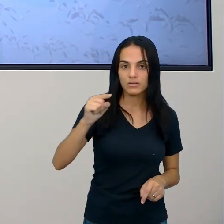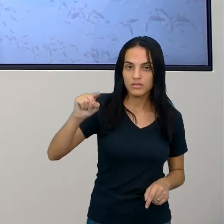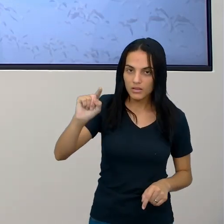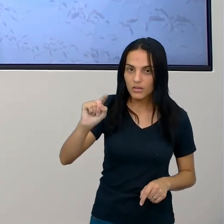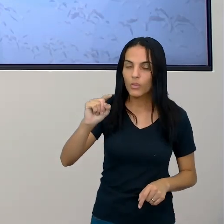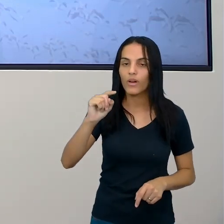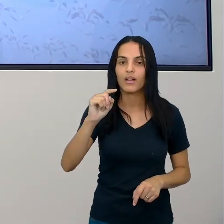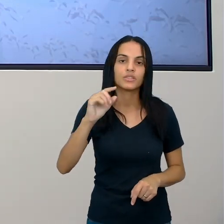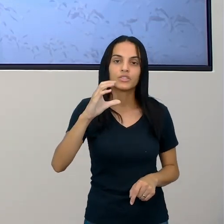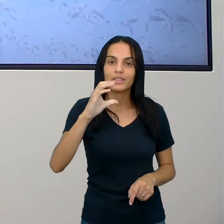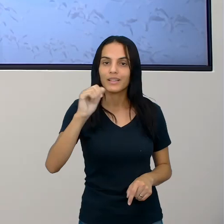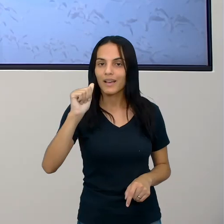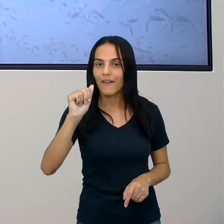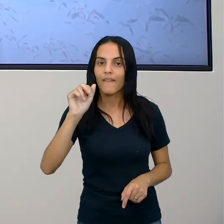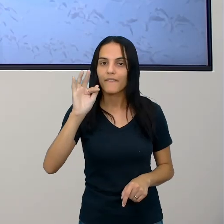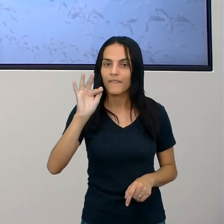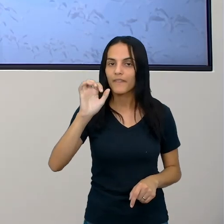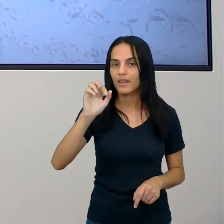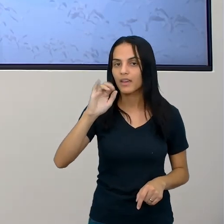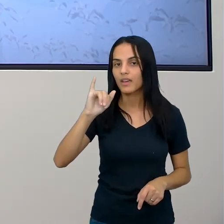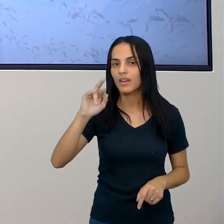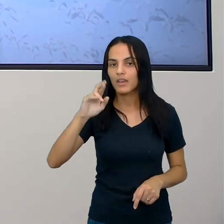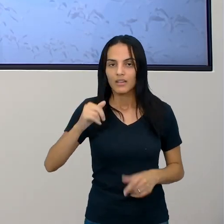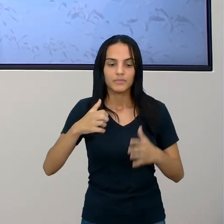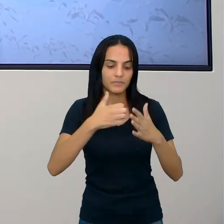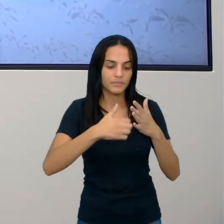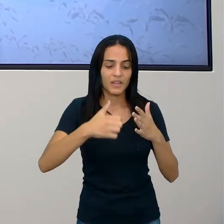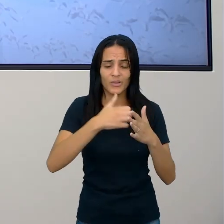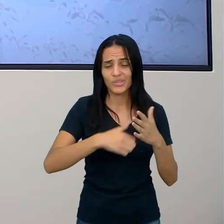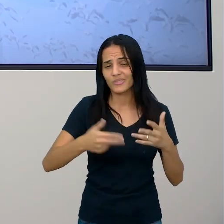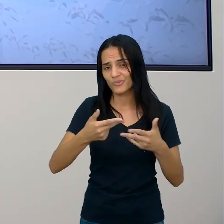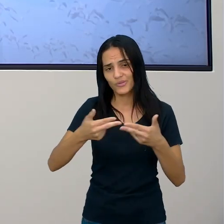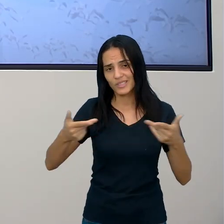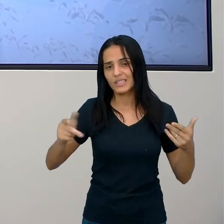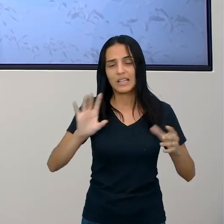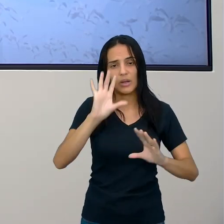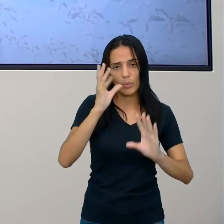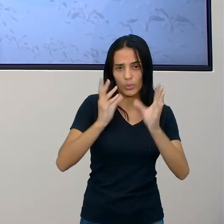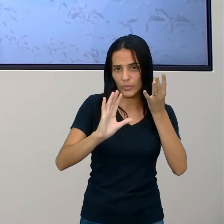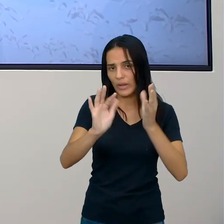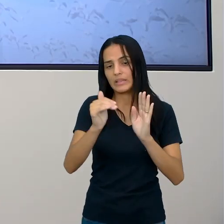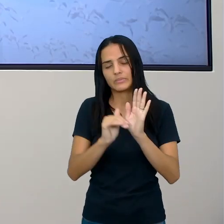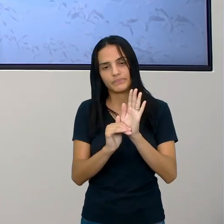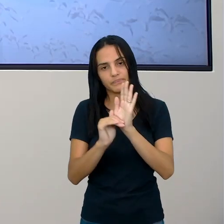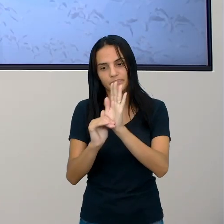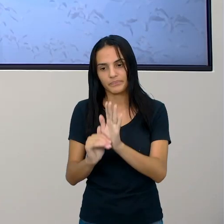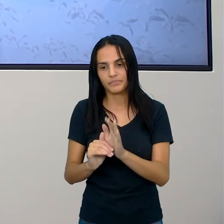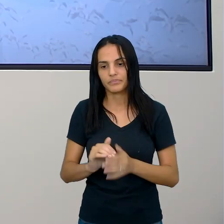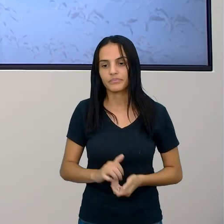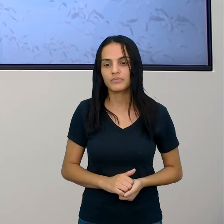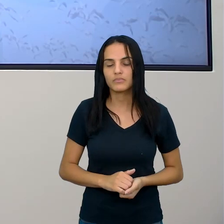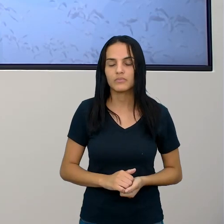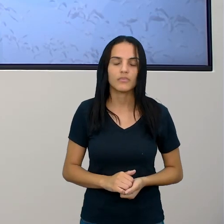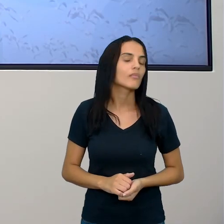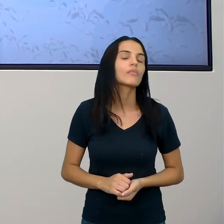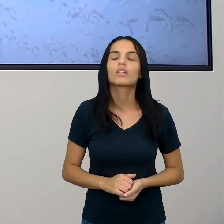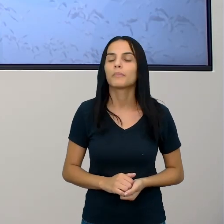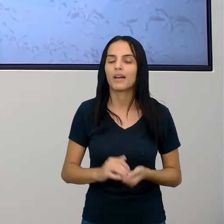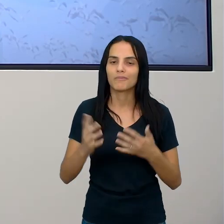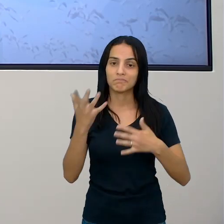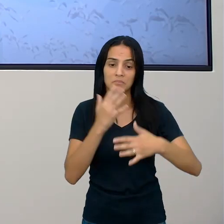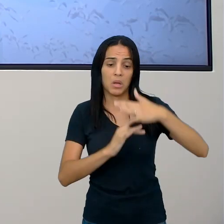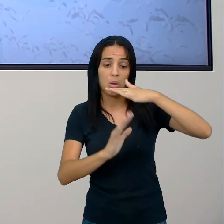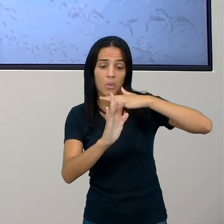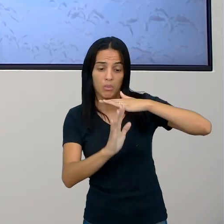cafeeira e teve a industrialização, e todos esses fenômenos que ocorreram, eles contribuíram para um fluxo